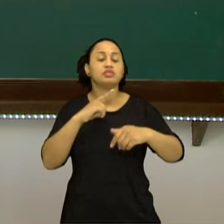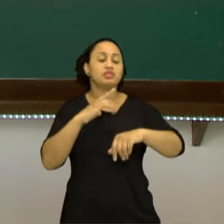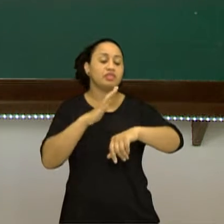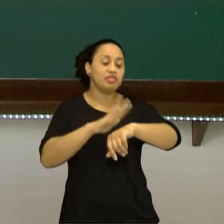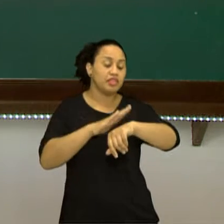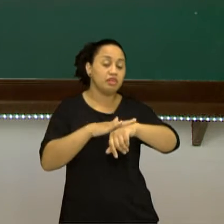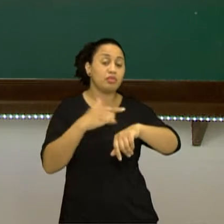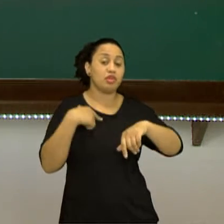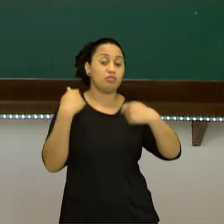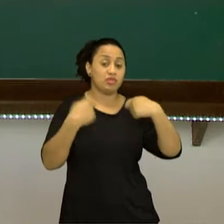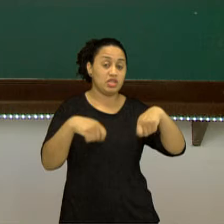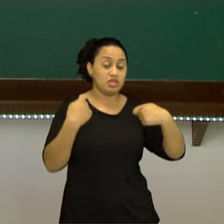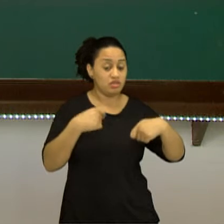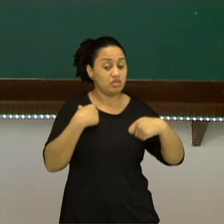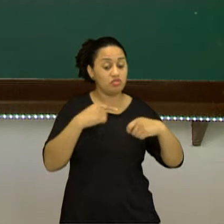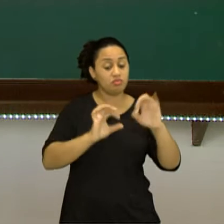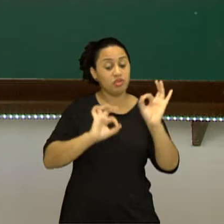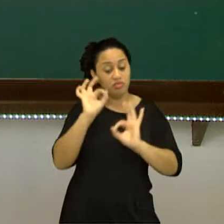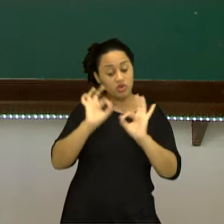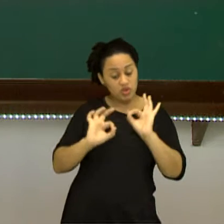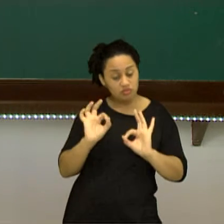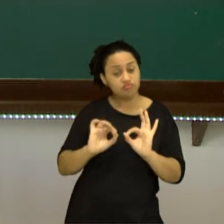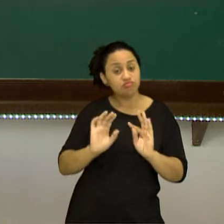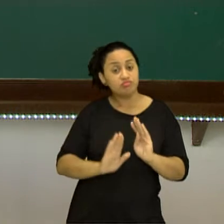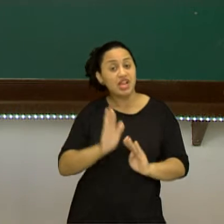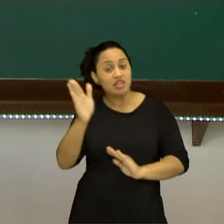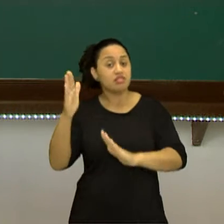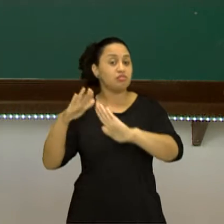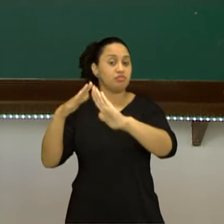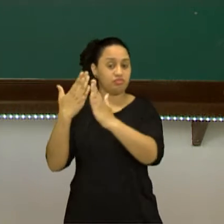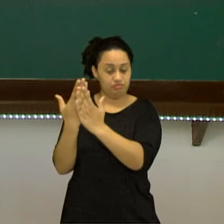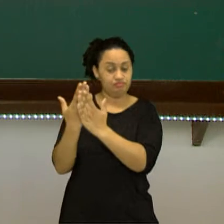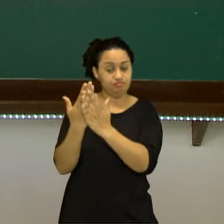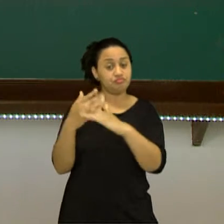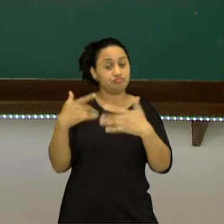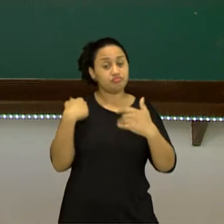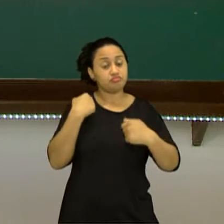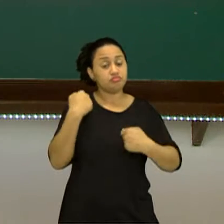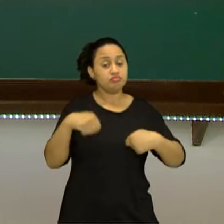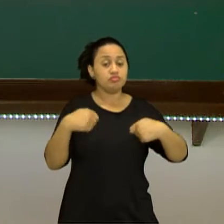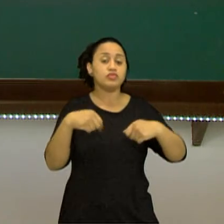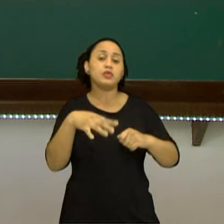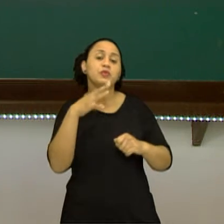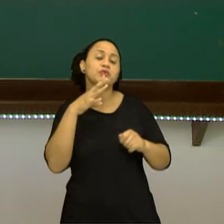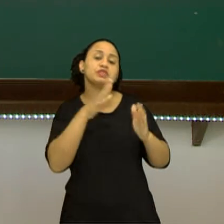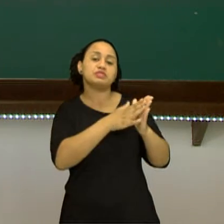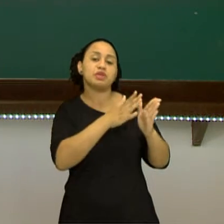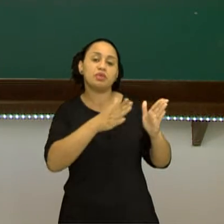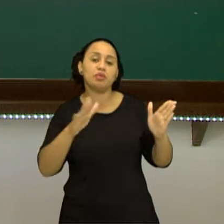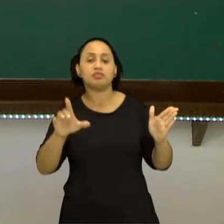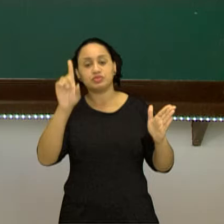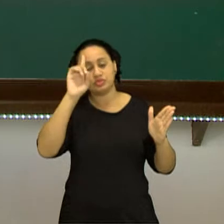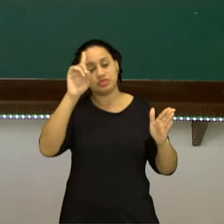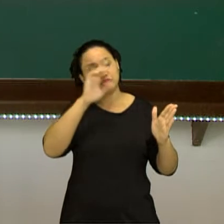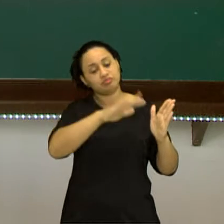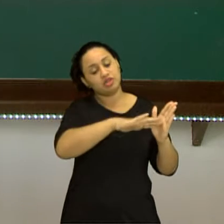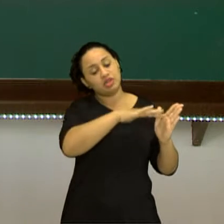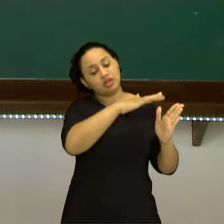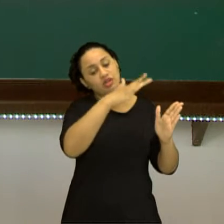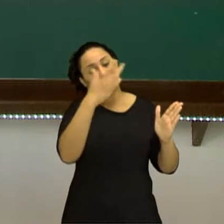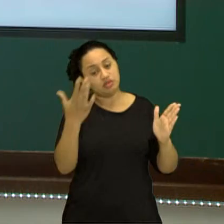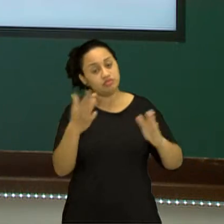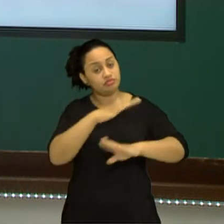para a escola. Então veja, né, que a gente precisa conhecer a nossa rotina e pensar em uma estratégia de gestão do tempo. Então ela é